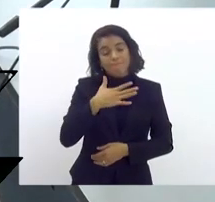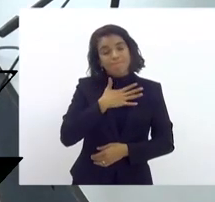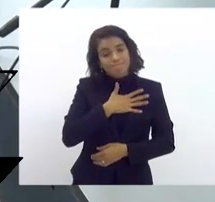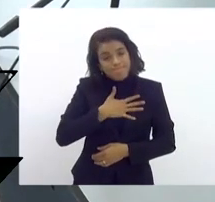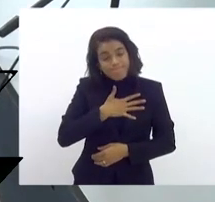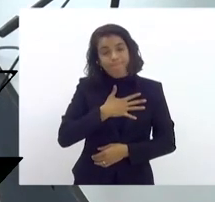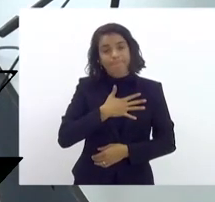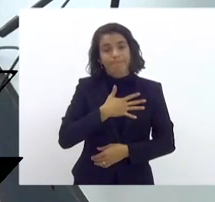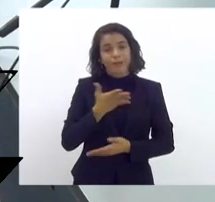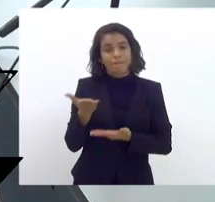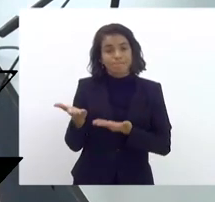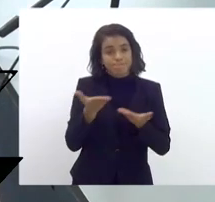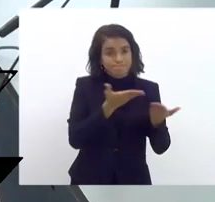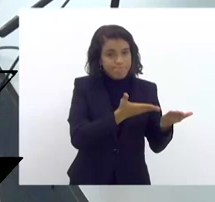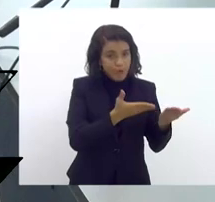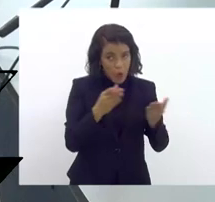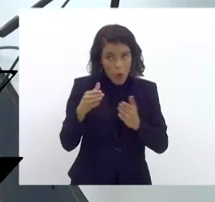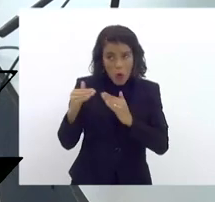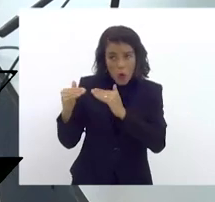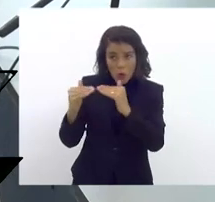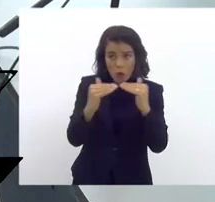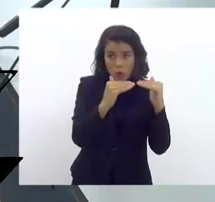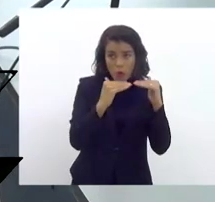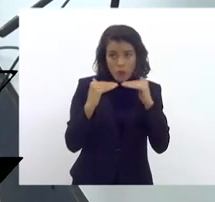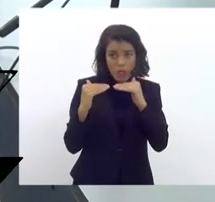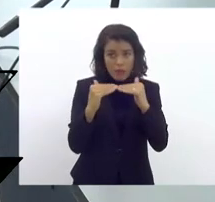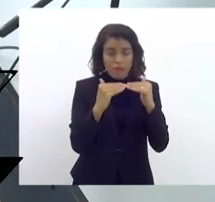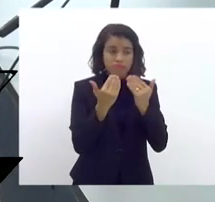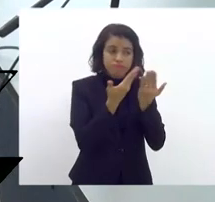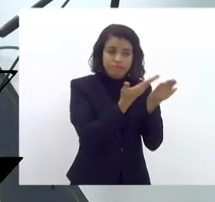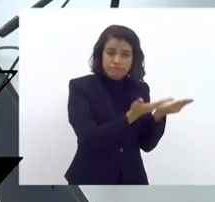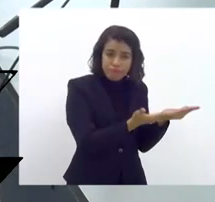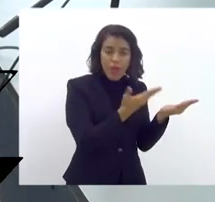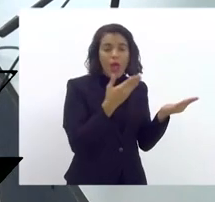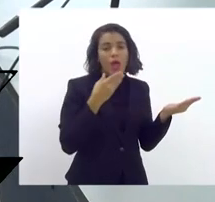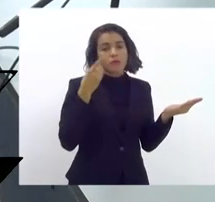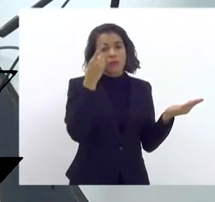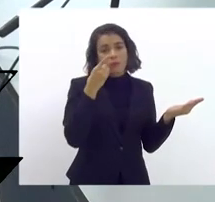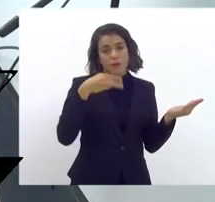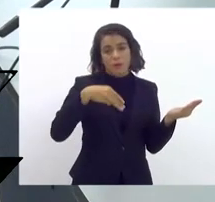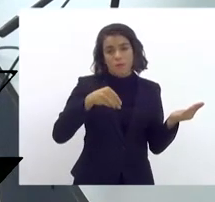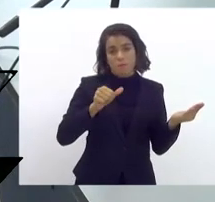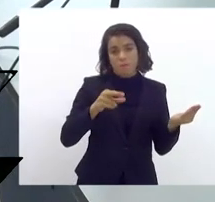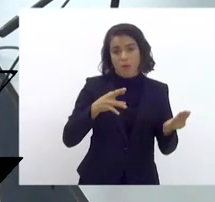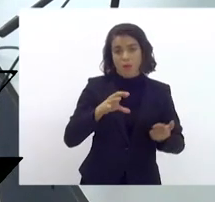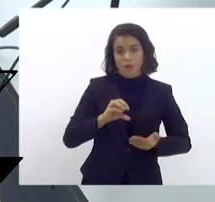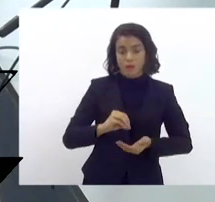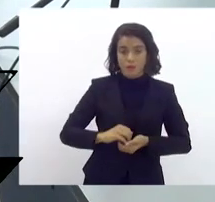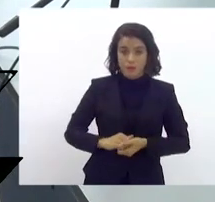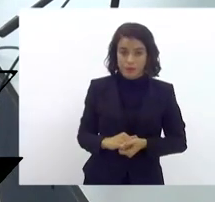de franquear fala assim todos concordarem ao Deputado Márcio Gualberto